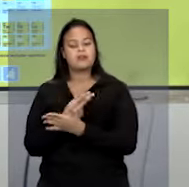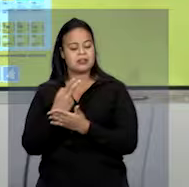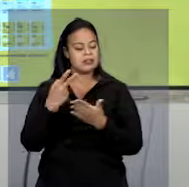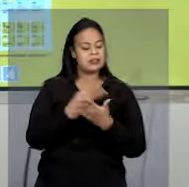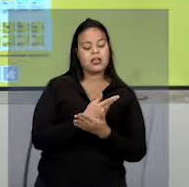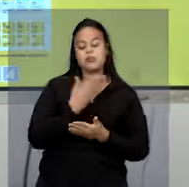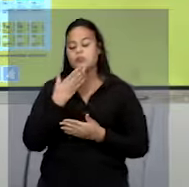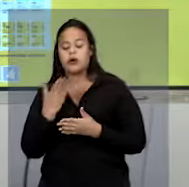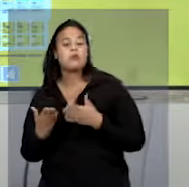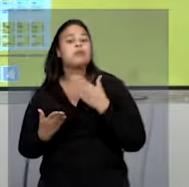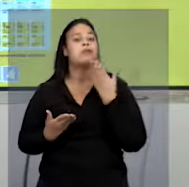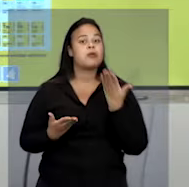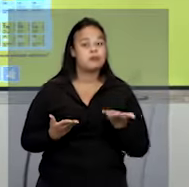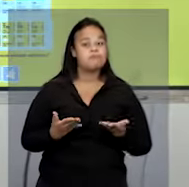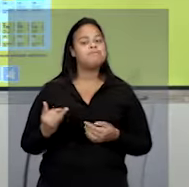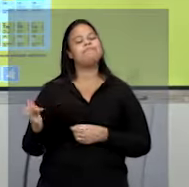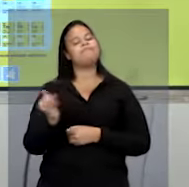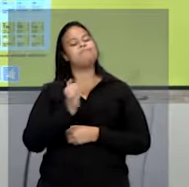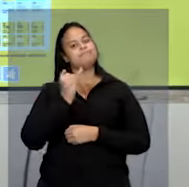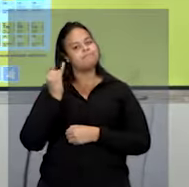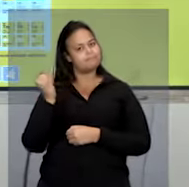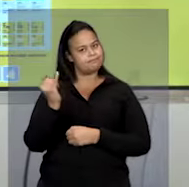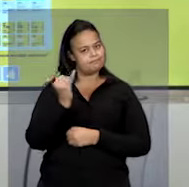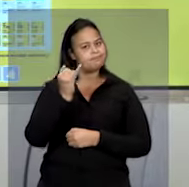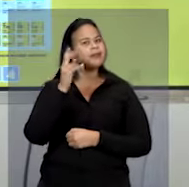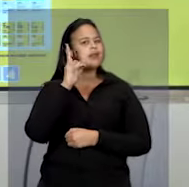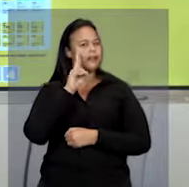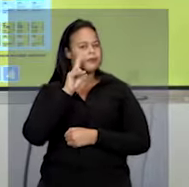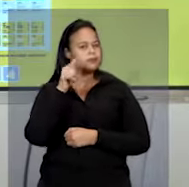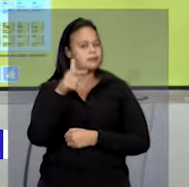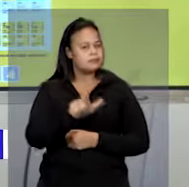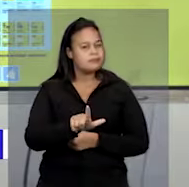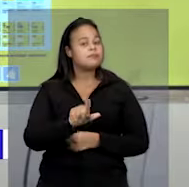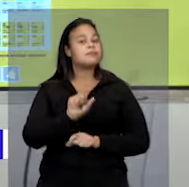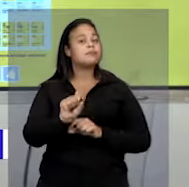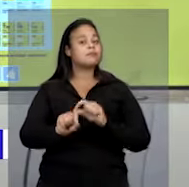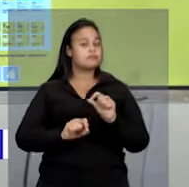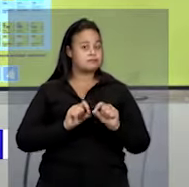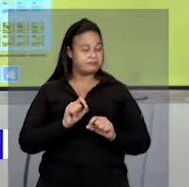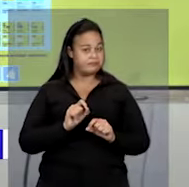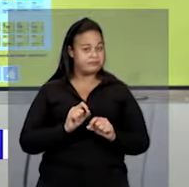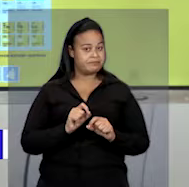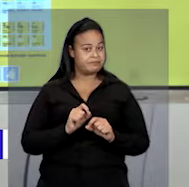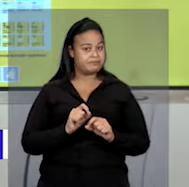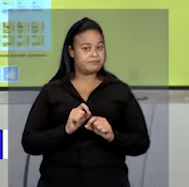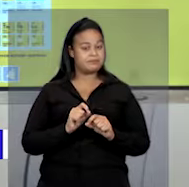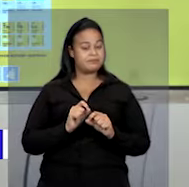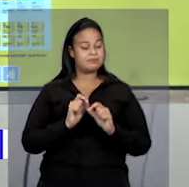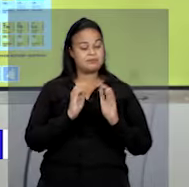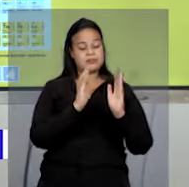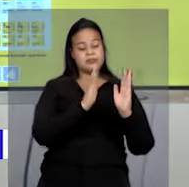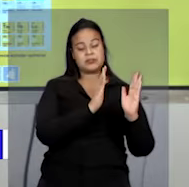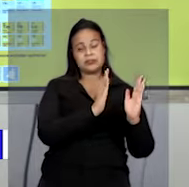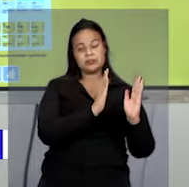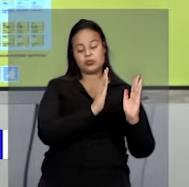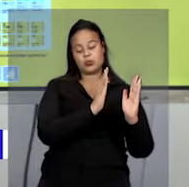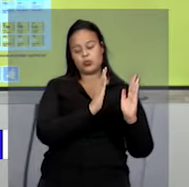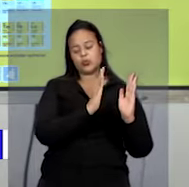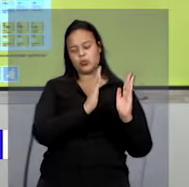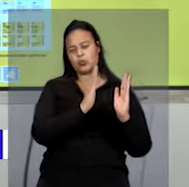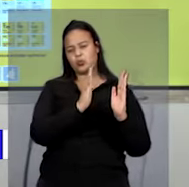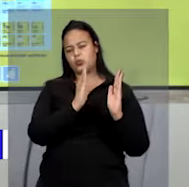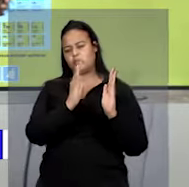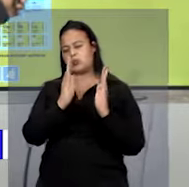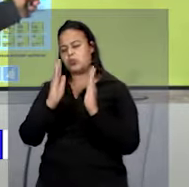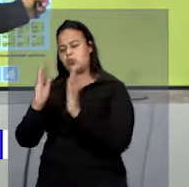eles. Uma outra coisa importante que é bom você relembrar é que à medida que nós caminhamos da esquerda